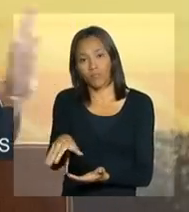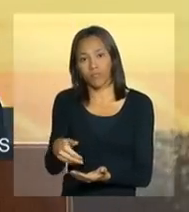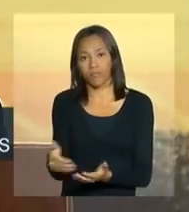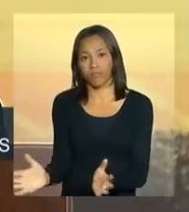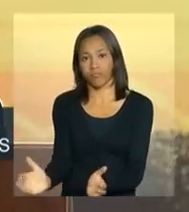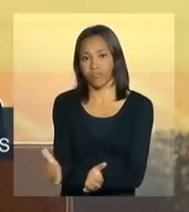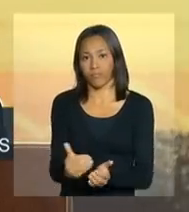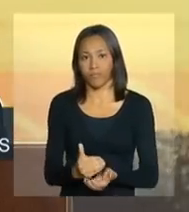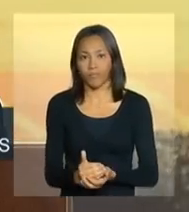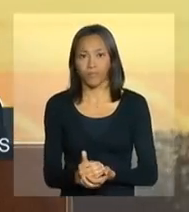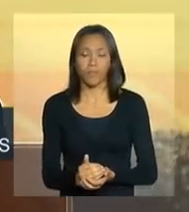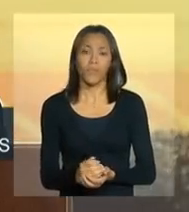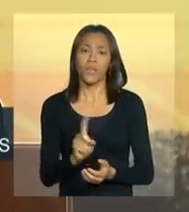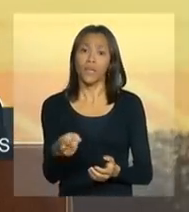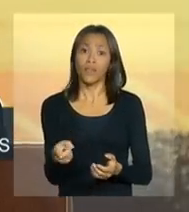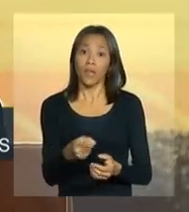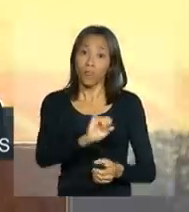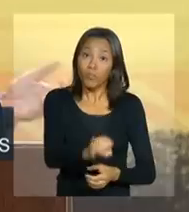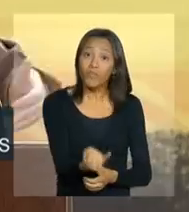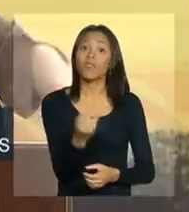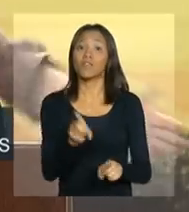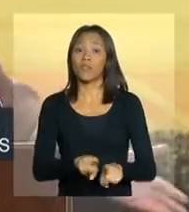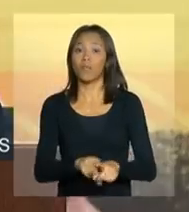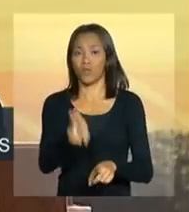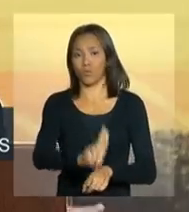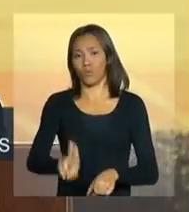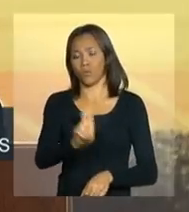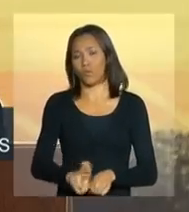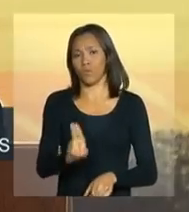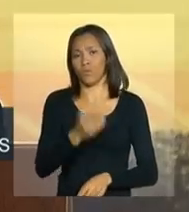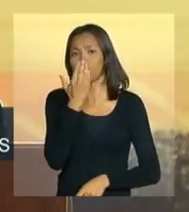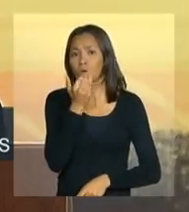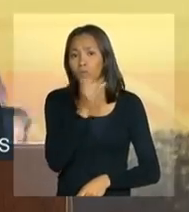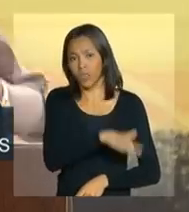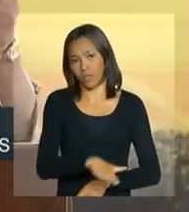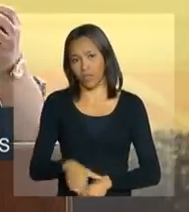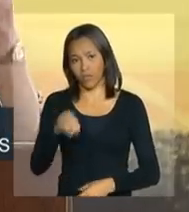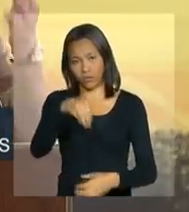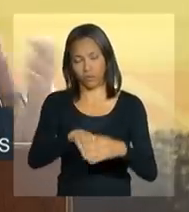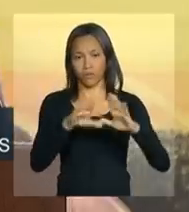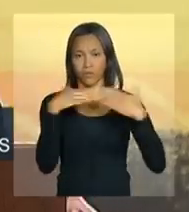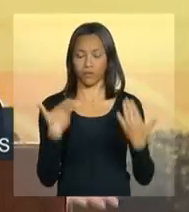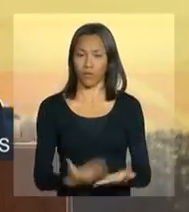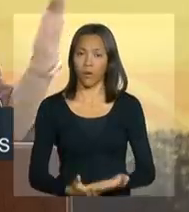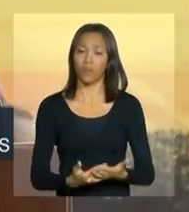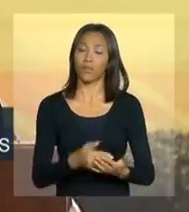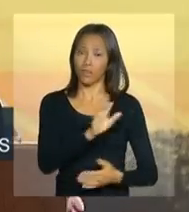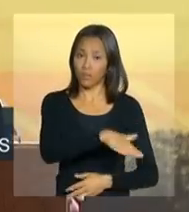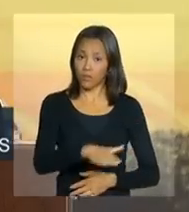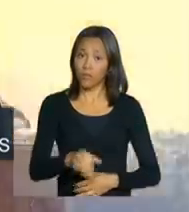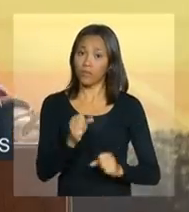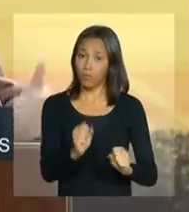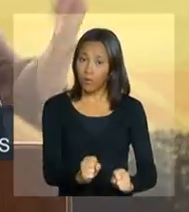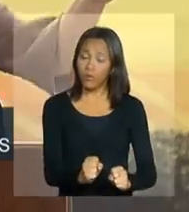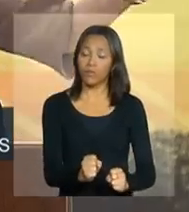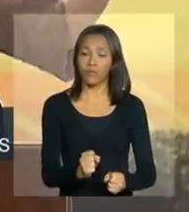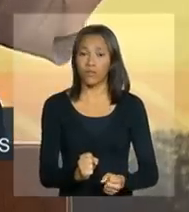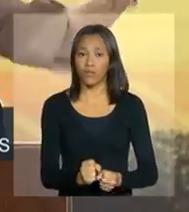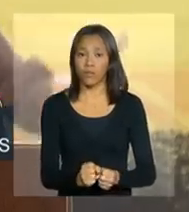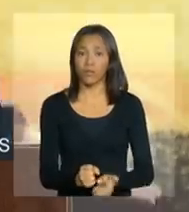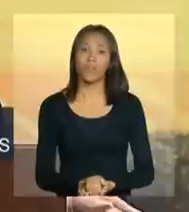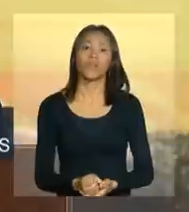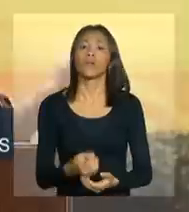na na merenda das crianas no desej das crianças das escolas que as crianças vão lá e possam